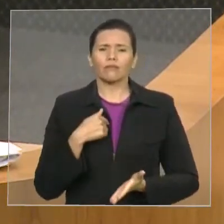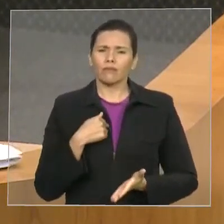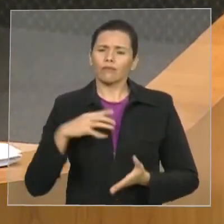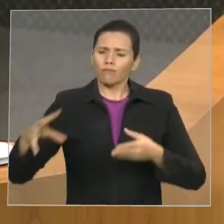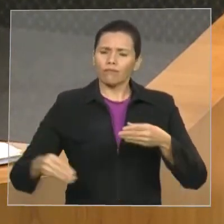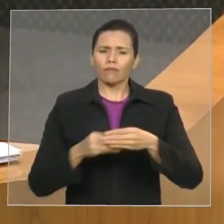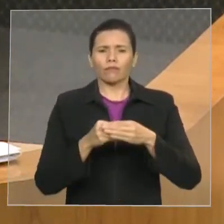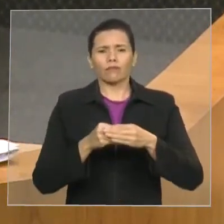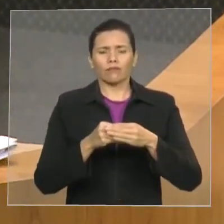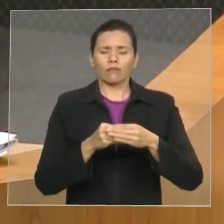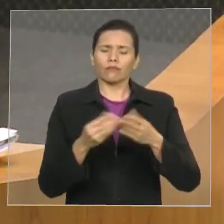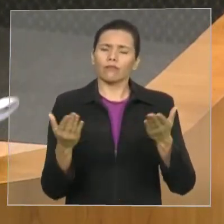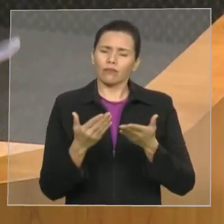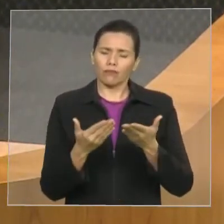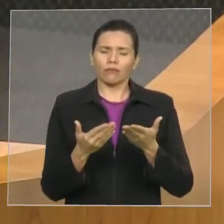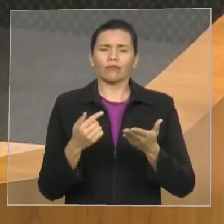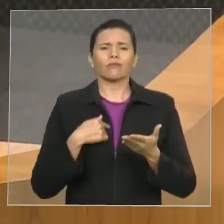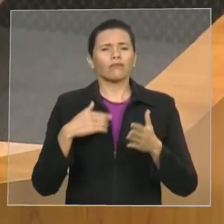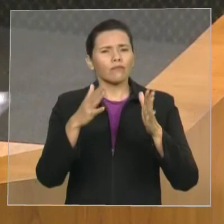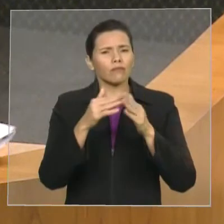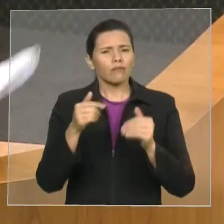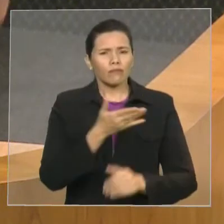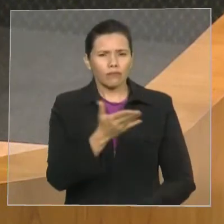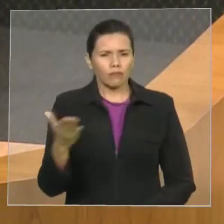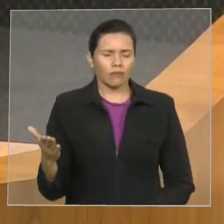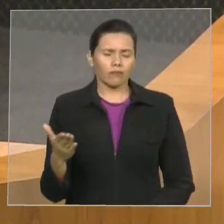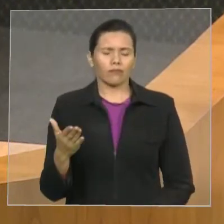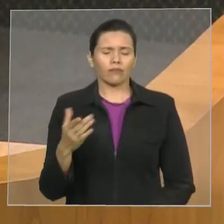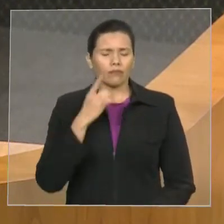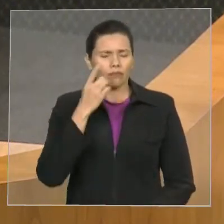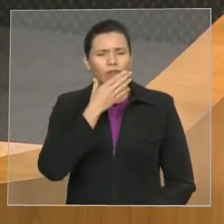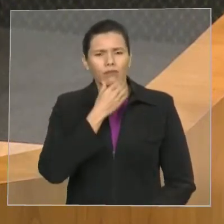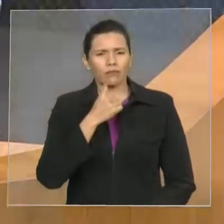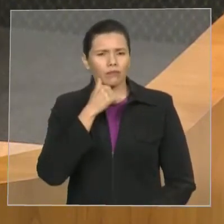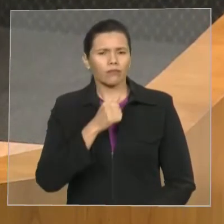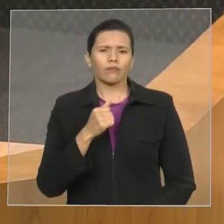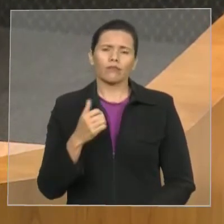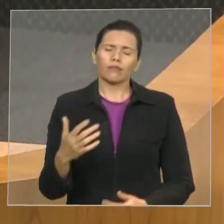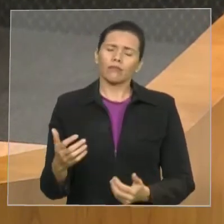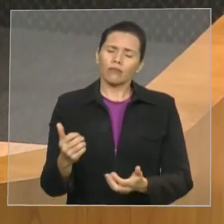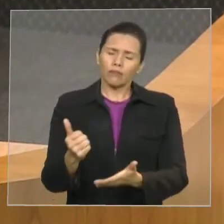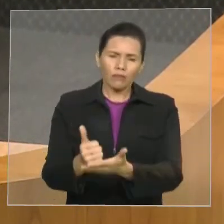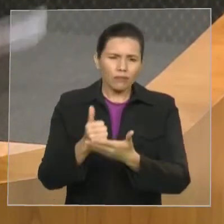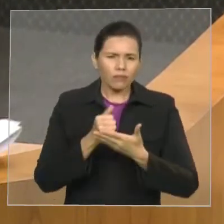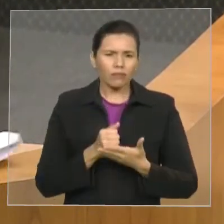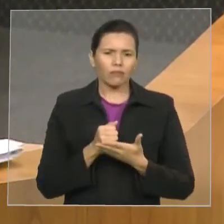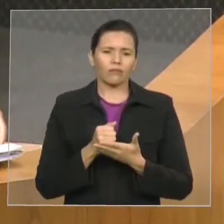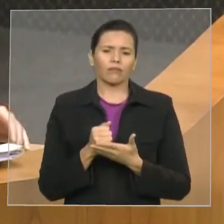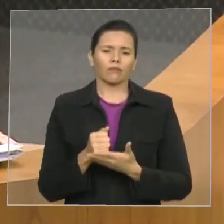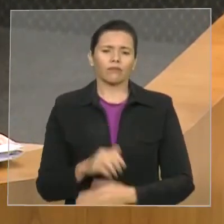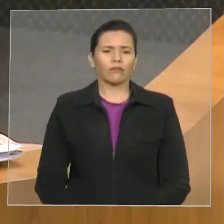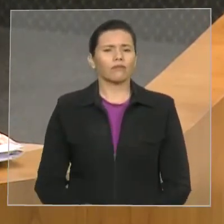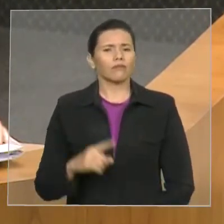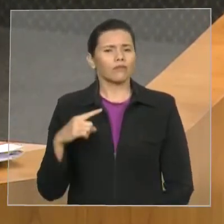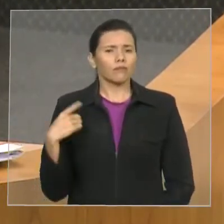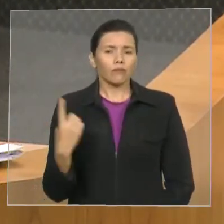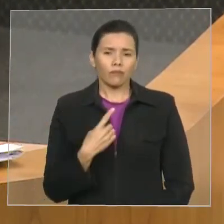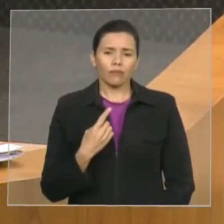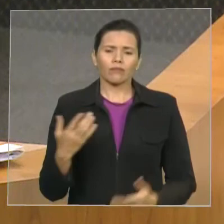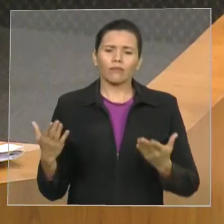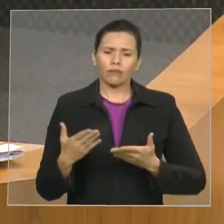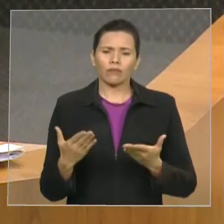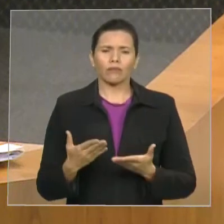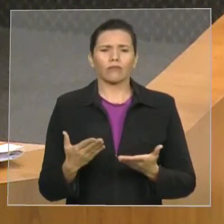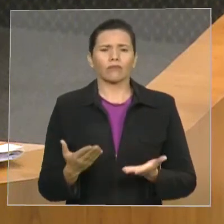e senhores, para que a Assembleia Legislativa corrija mais esse absurdo, mais essa injustiça, que dessa vez veio pela